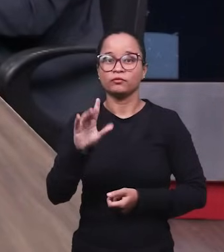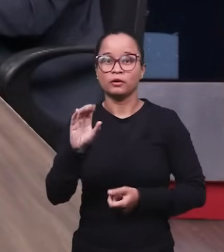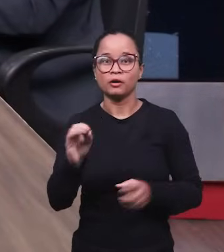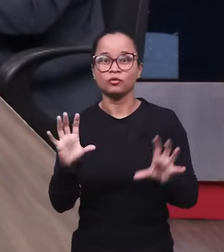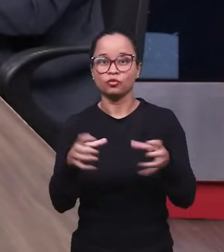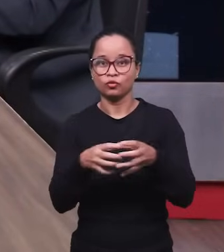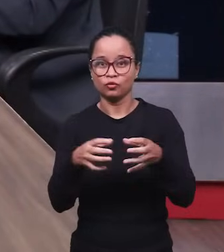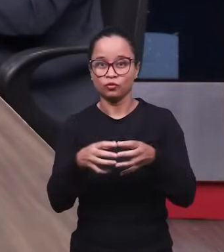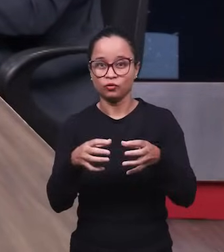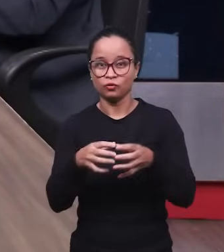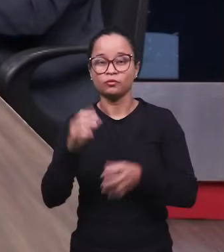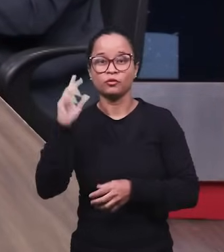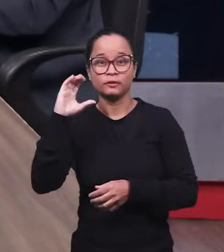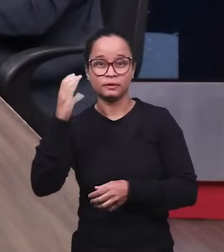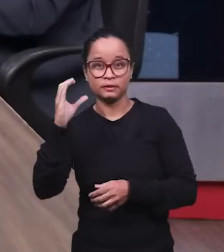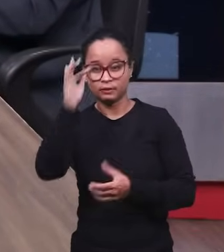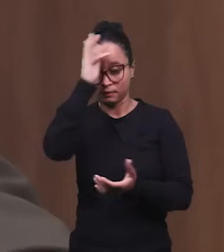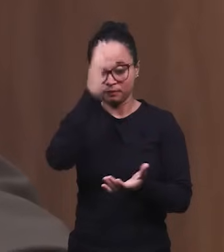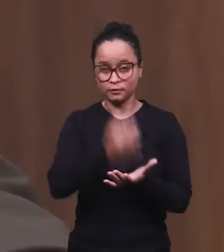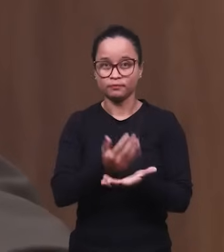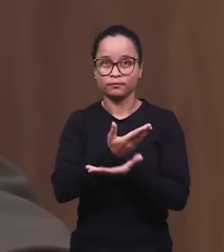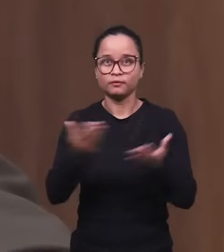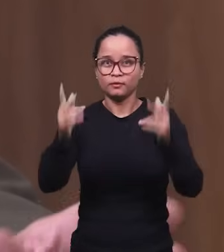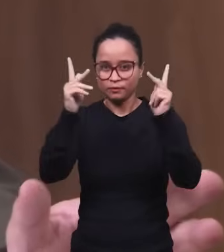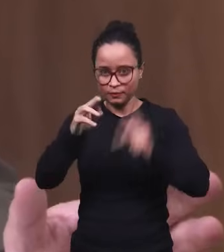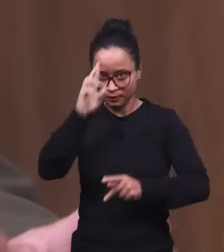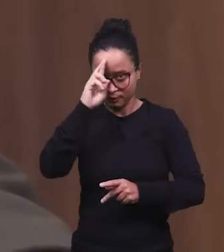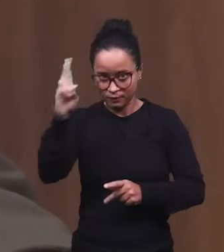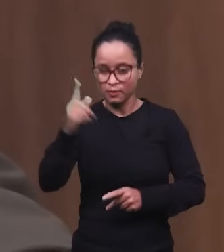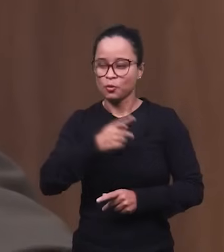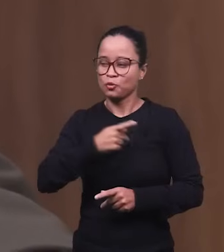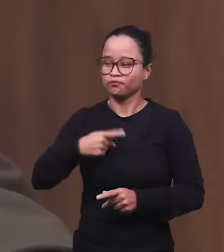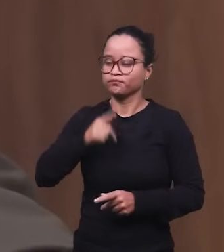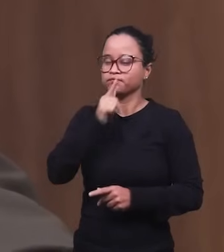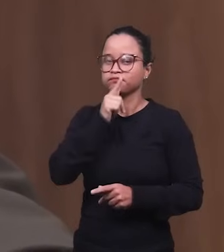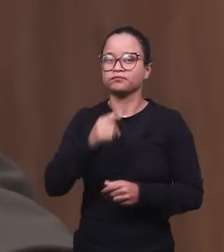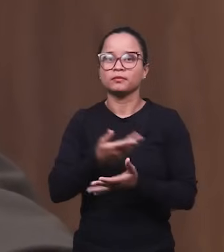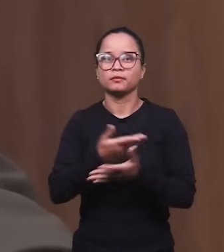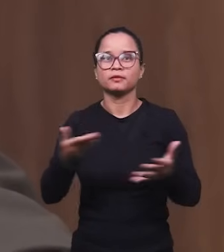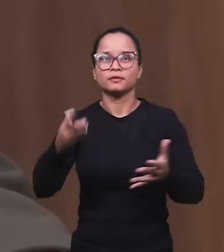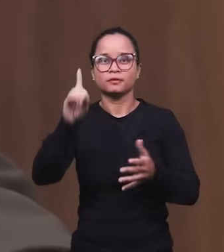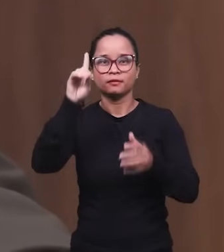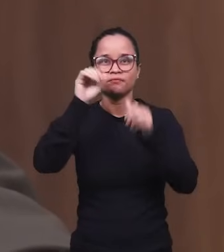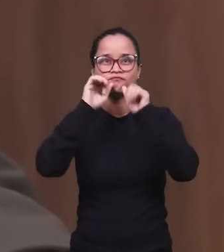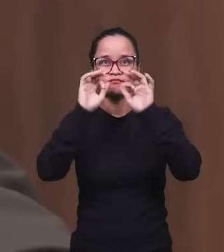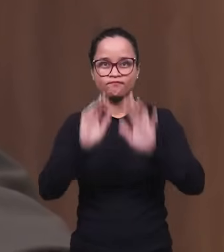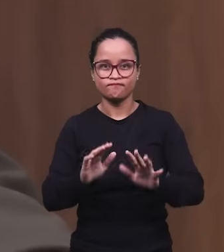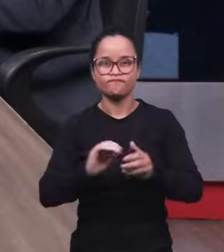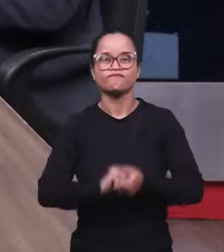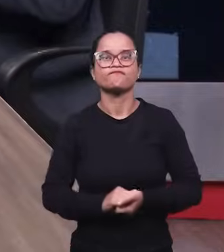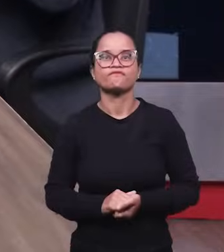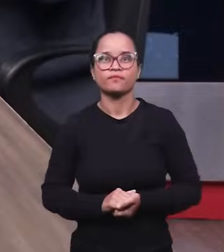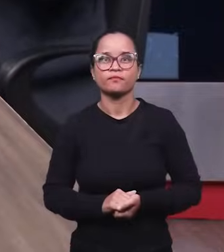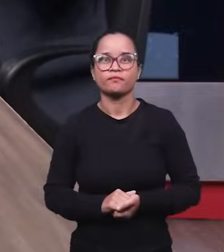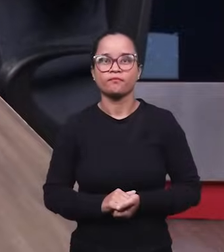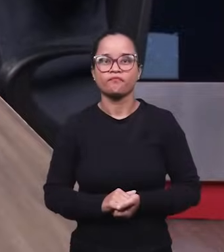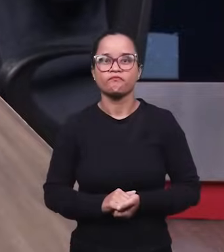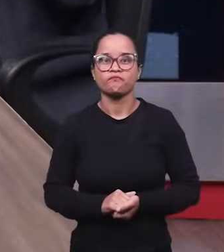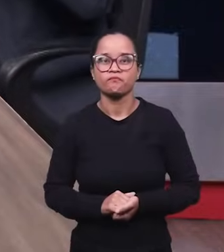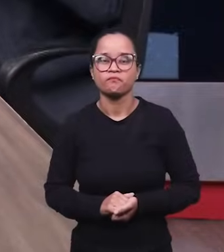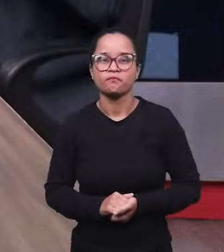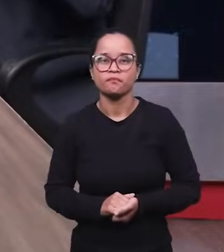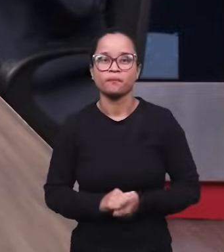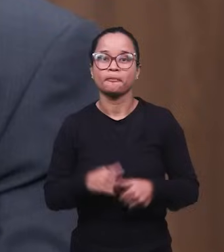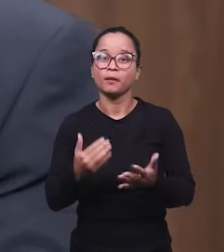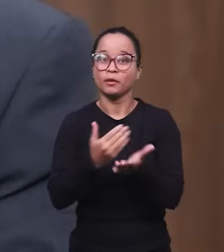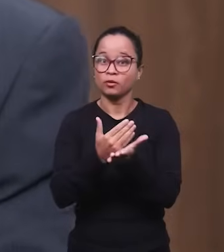Ciência e Fé. Paz do Senhor, pastor. Paz do Senhor a todos os irmãos. Paz do Senhor, pastor Gilson. Deus nos abençoe, né? Muito bem. Para nós